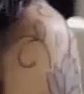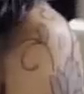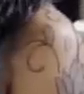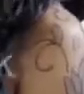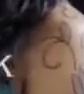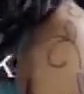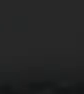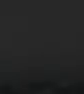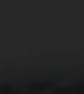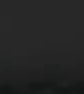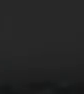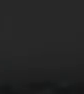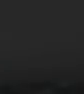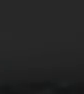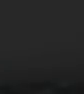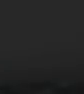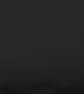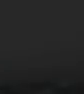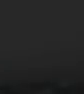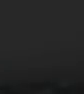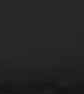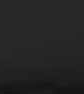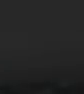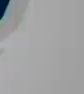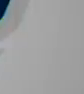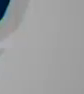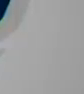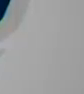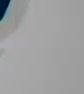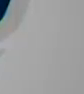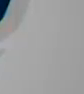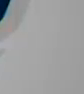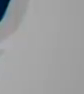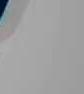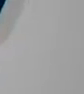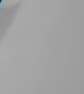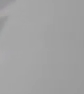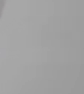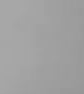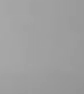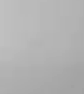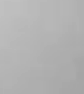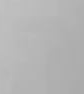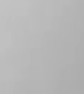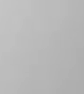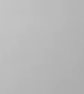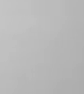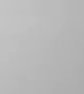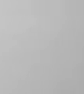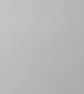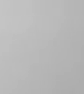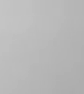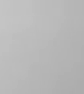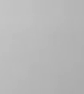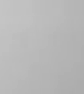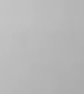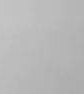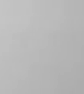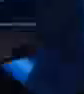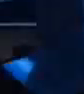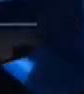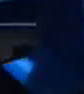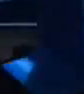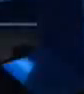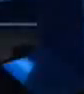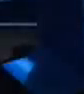Neck. Girou, tomou. Axis. Evoluir sempre. MP Consultoria. Soluções de gestão e compromisso com o